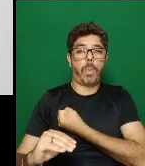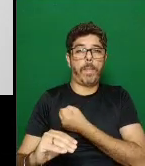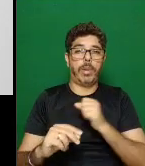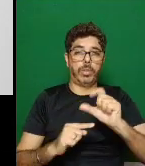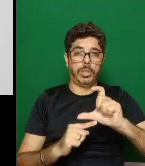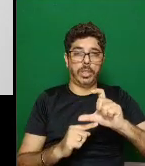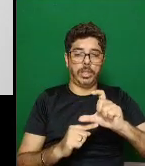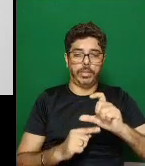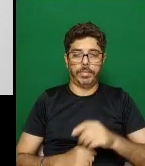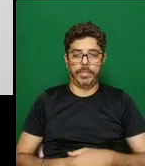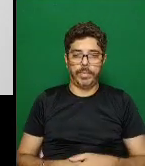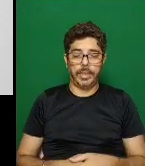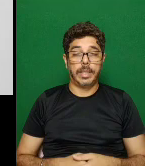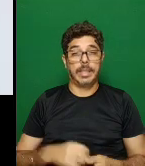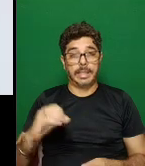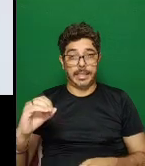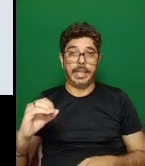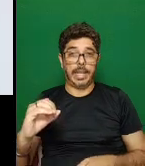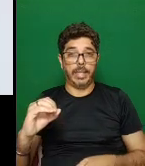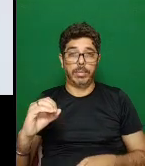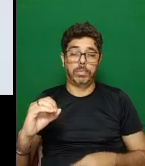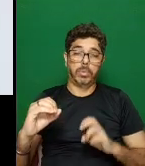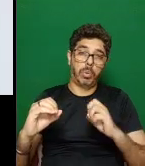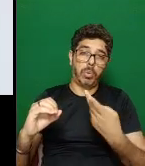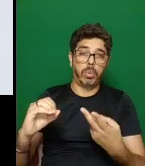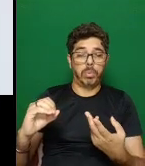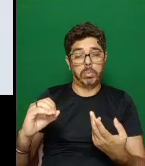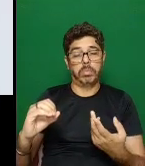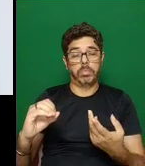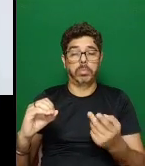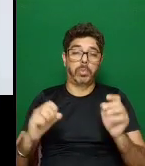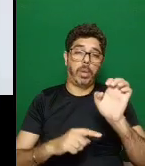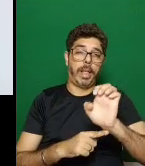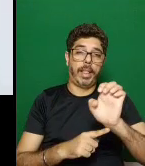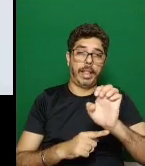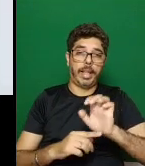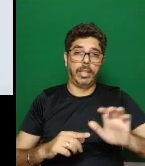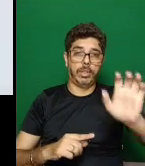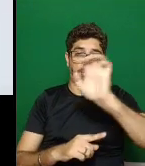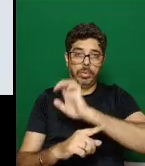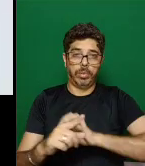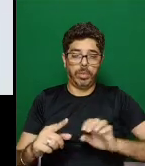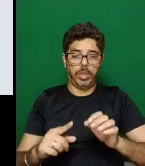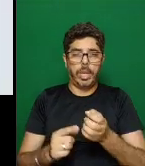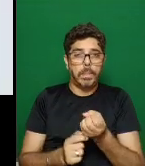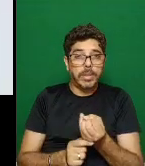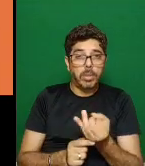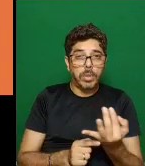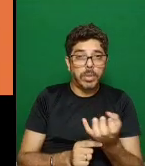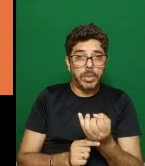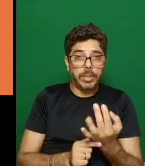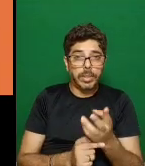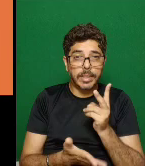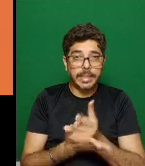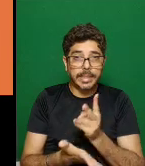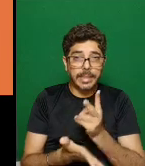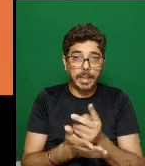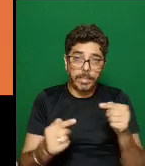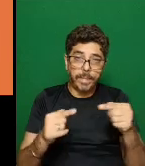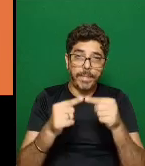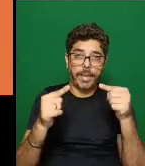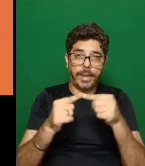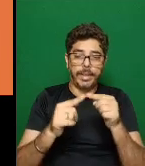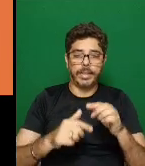se o sistema for uma molécula neutra. Com isso, o princípio da quantização da carga continua sendo satisfeito.